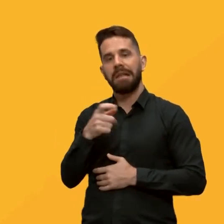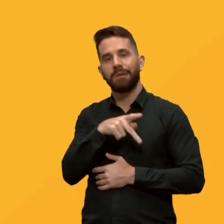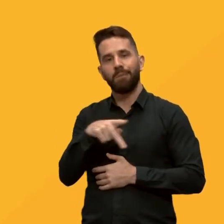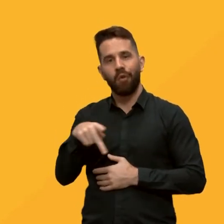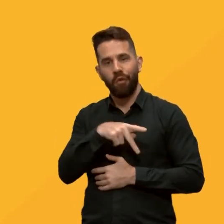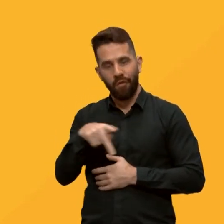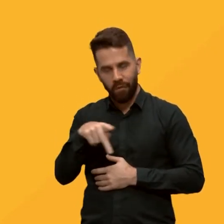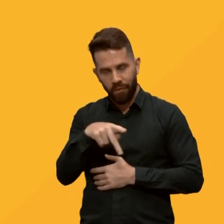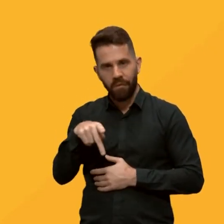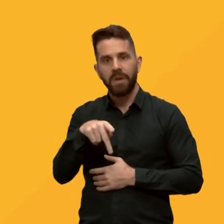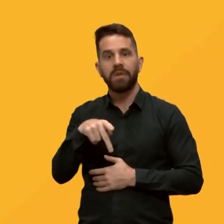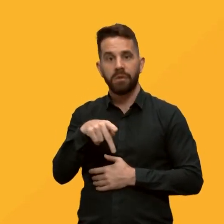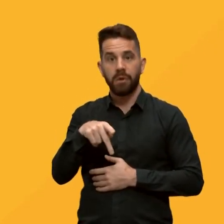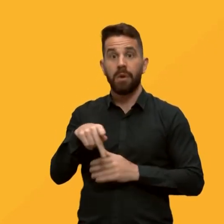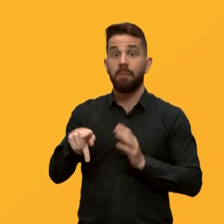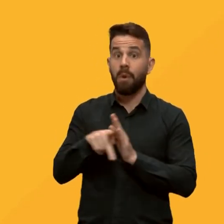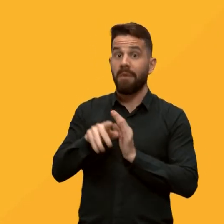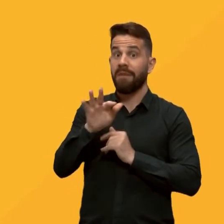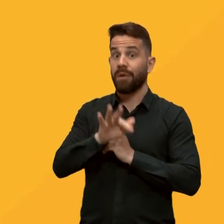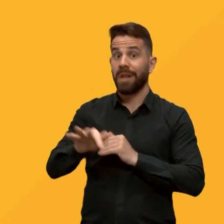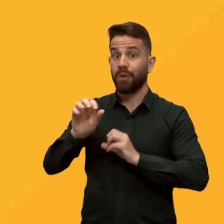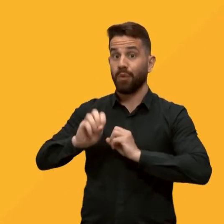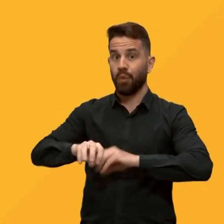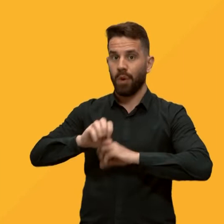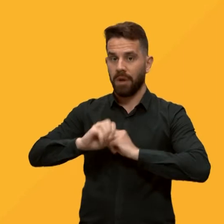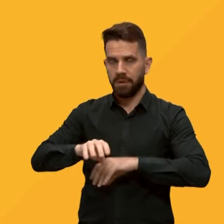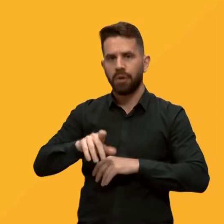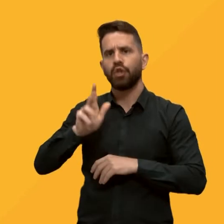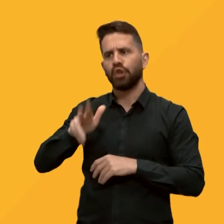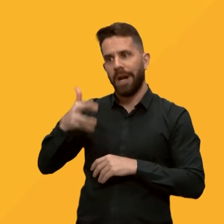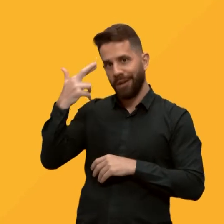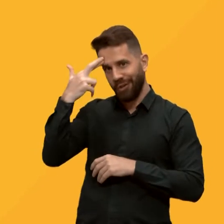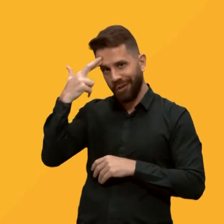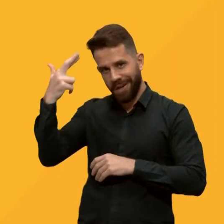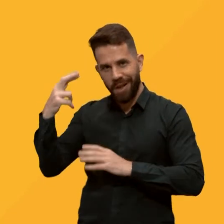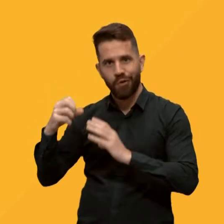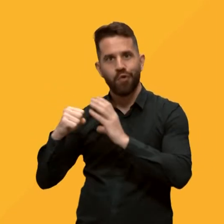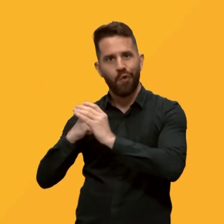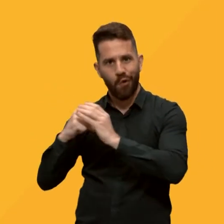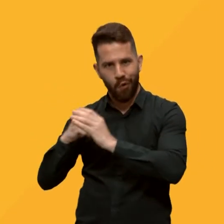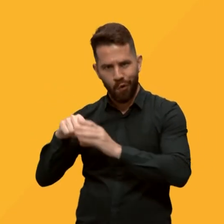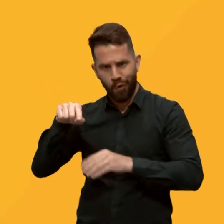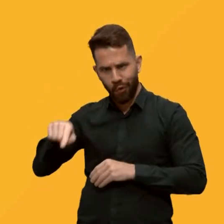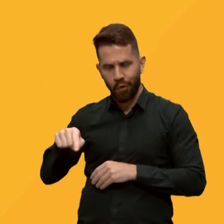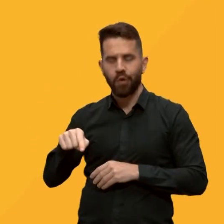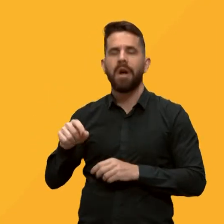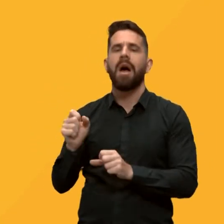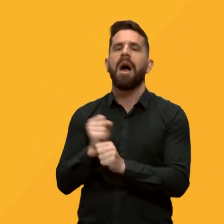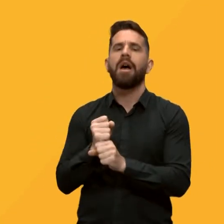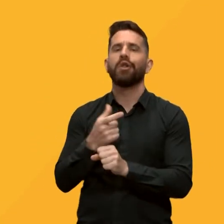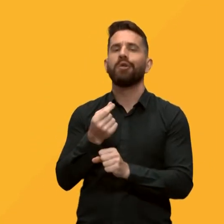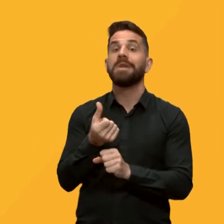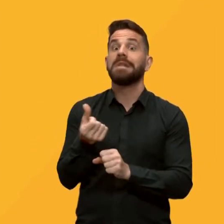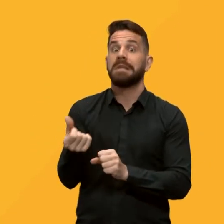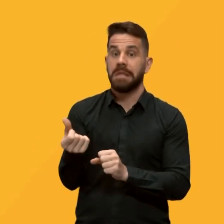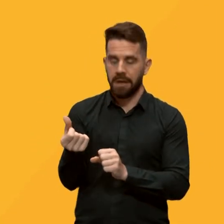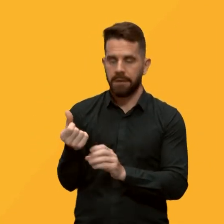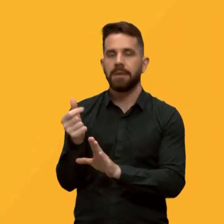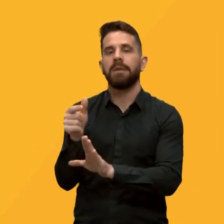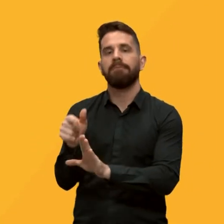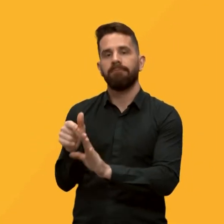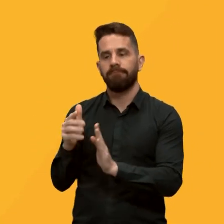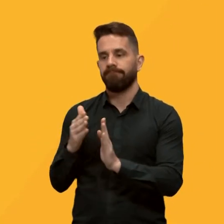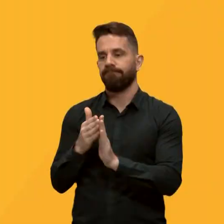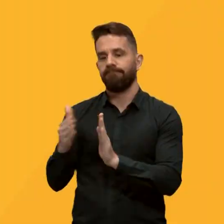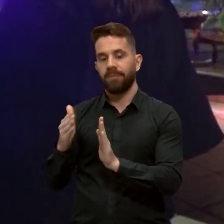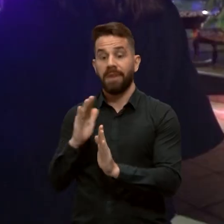de Educação da Universidade, que foi diretora do Centro de Seleção em 2006 e faleceu